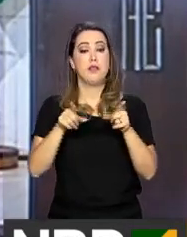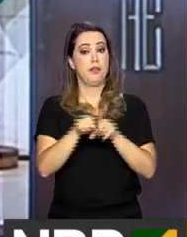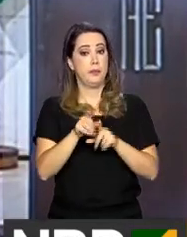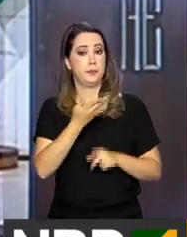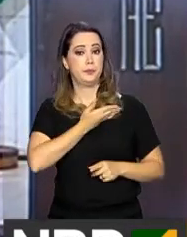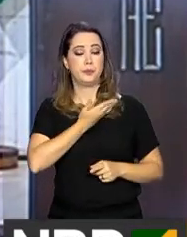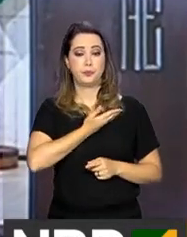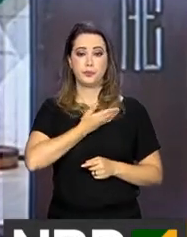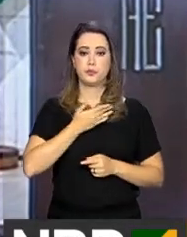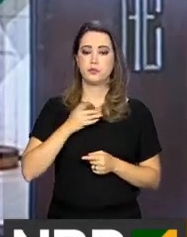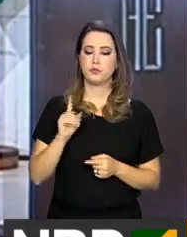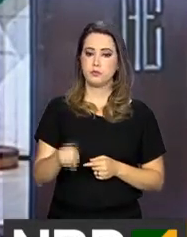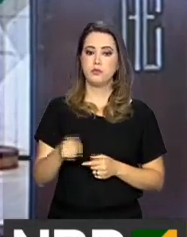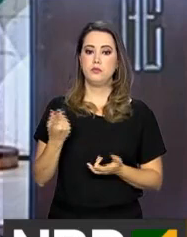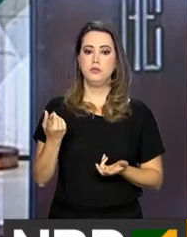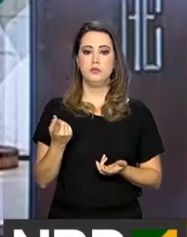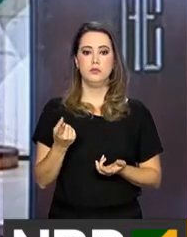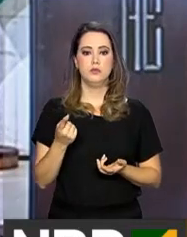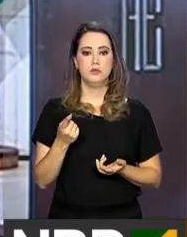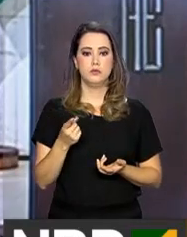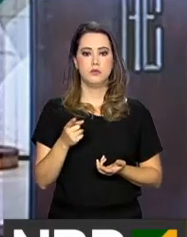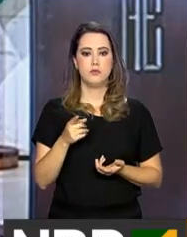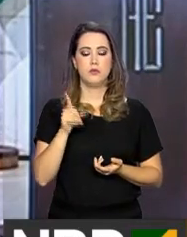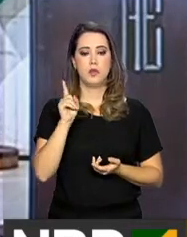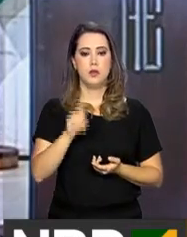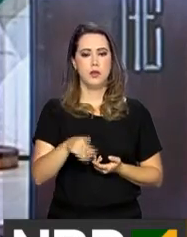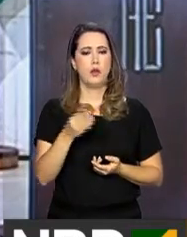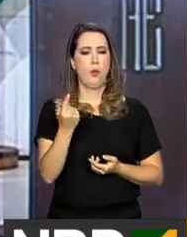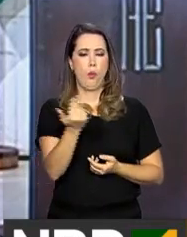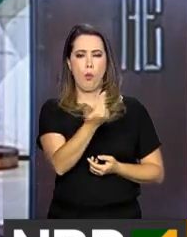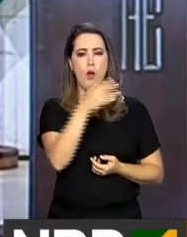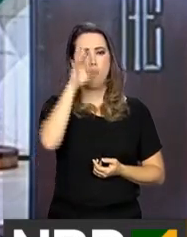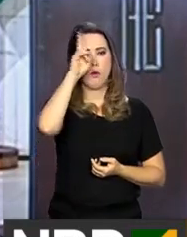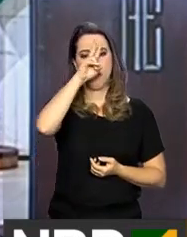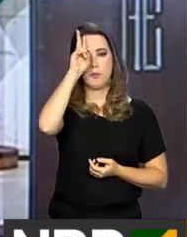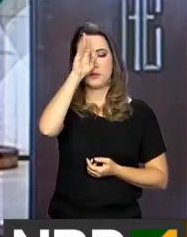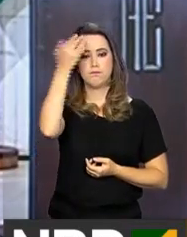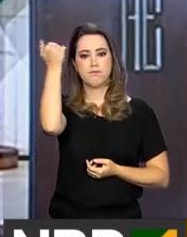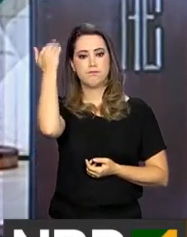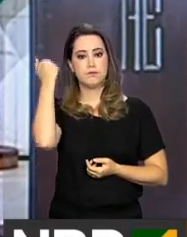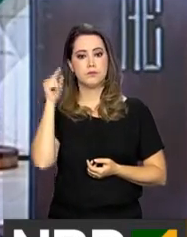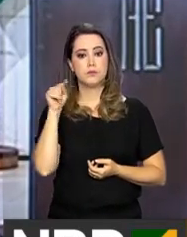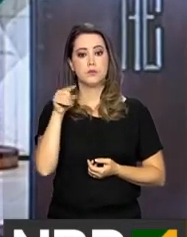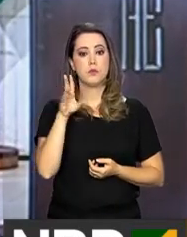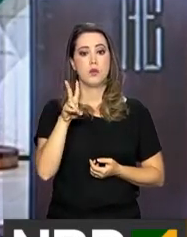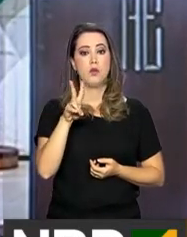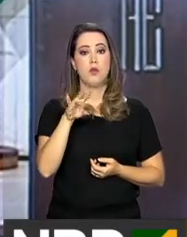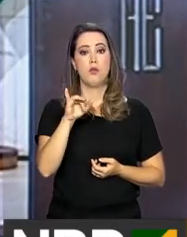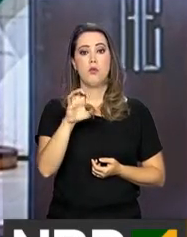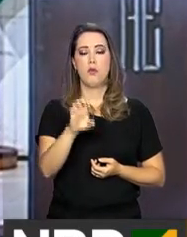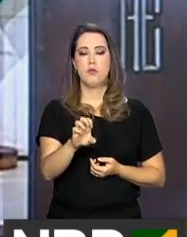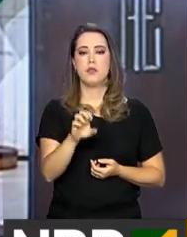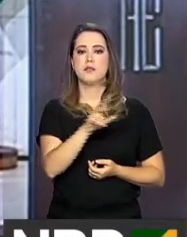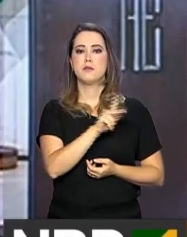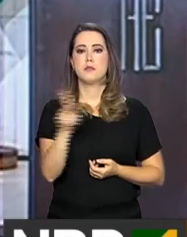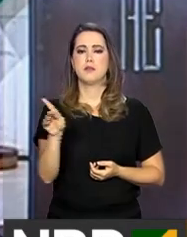amizade. Como lembrava há pouco o senhor